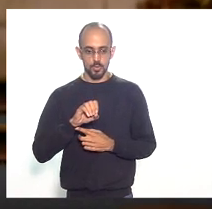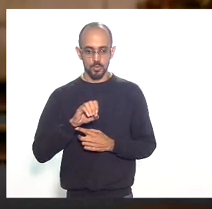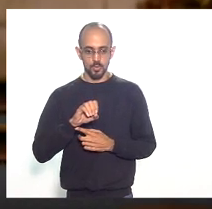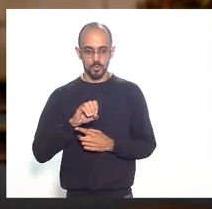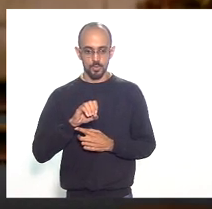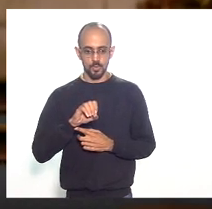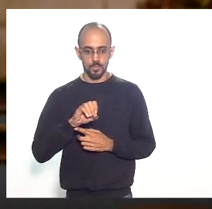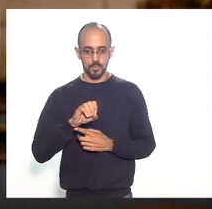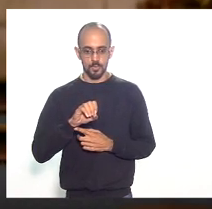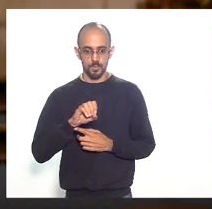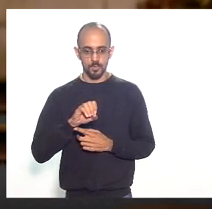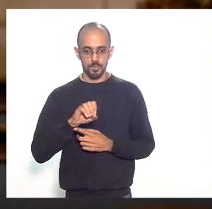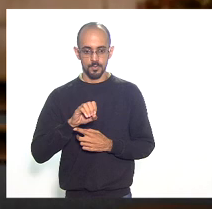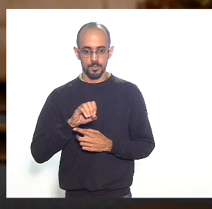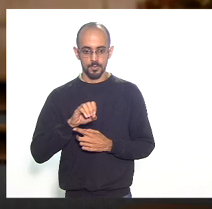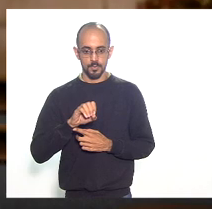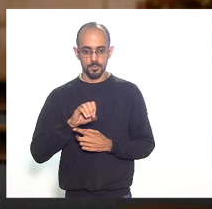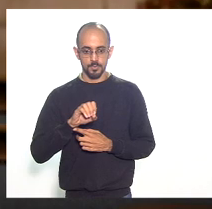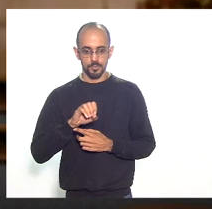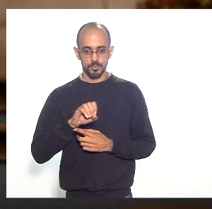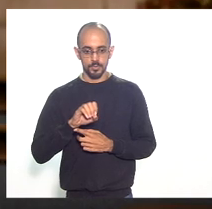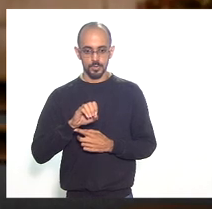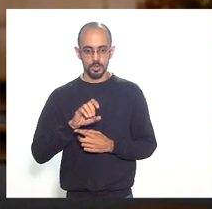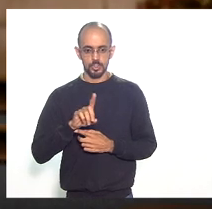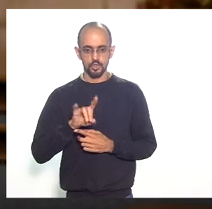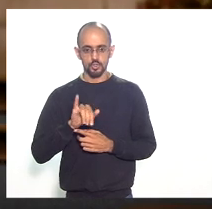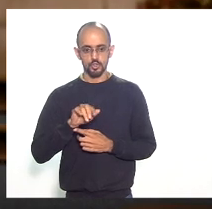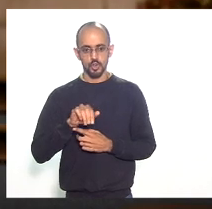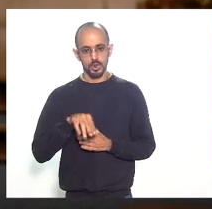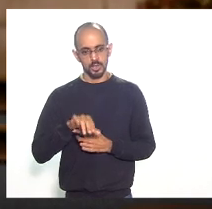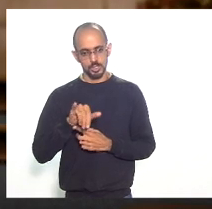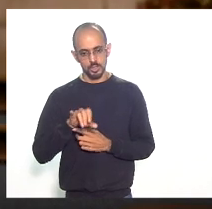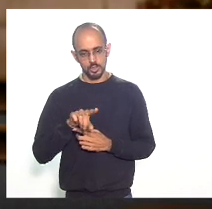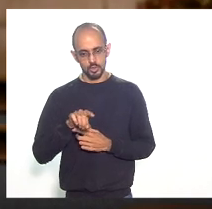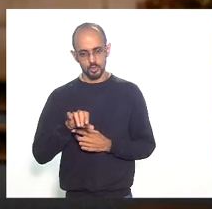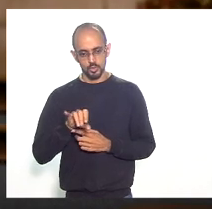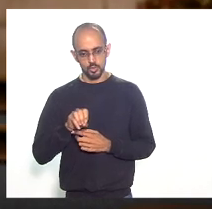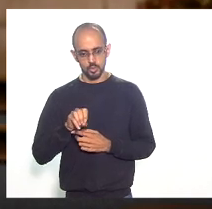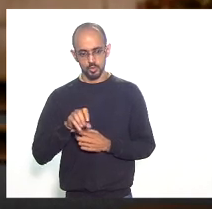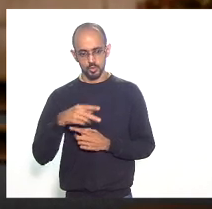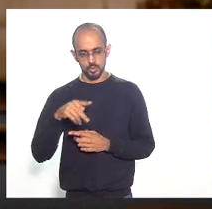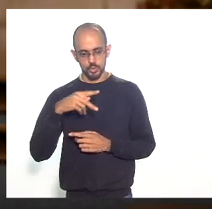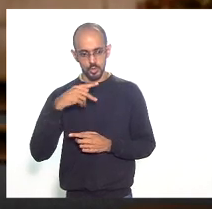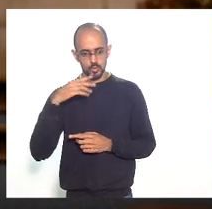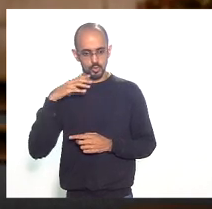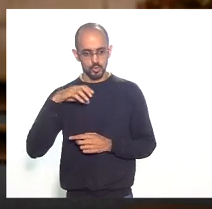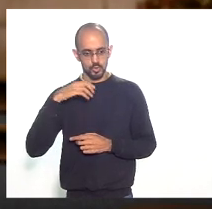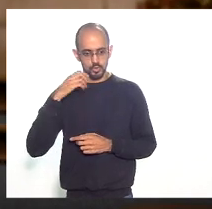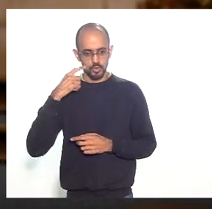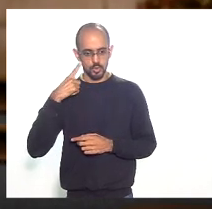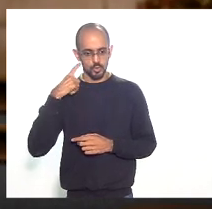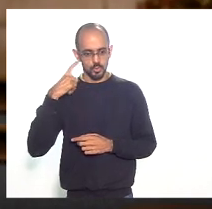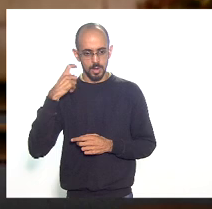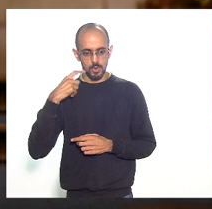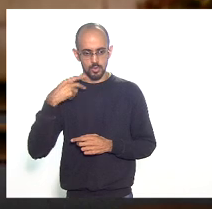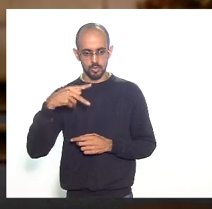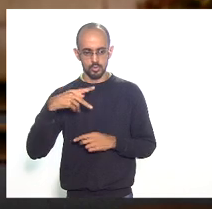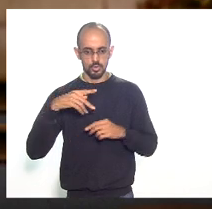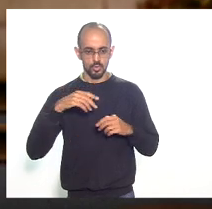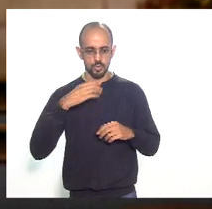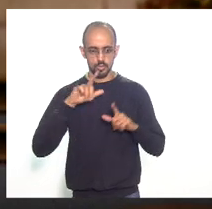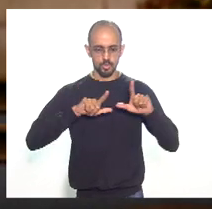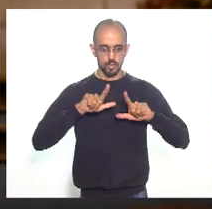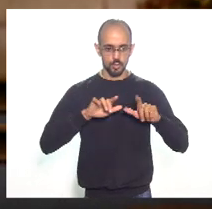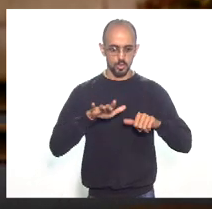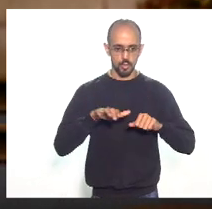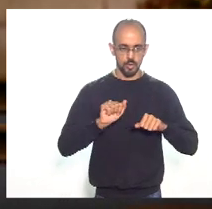Deputado Dionísio. Deputado Dionísio está com o som ligado. Deputado Eurico Júnior. Deputado